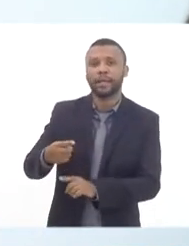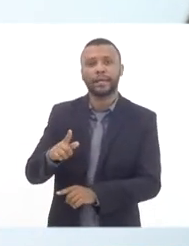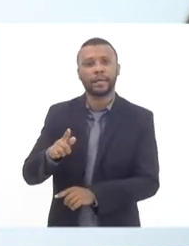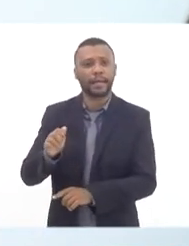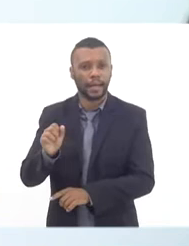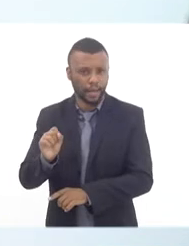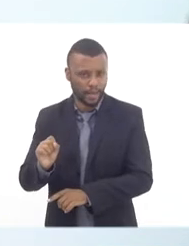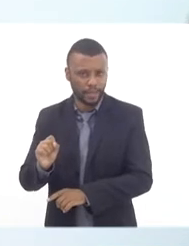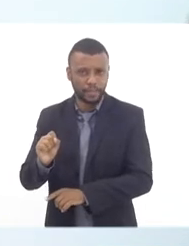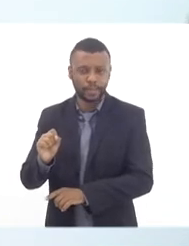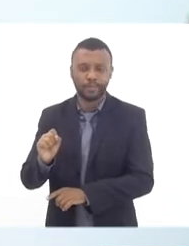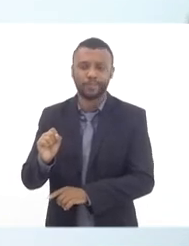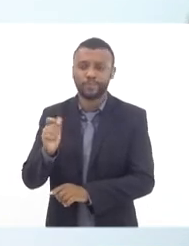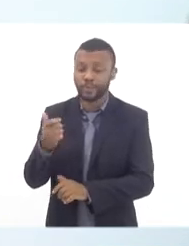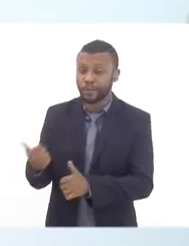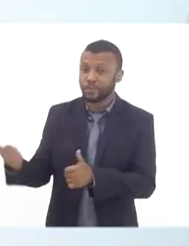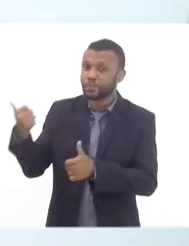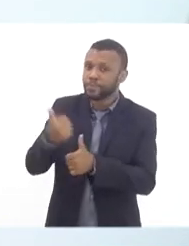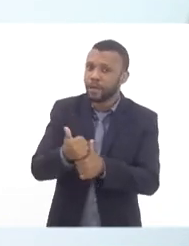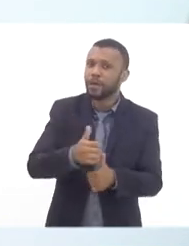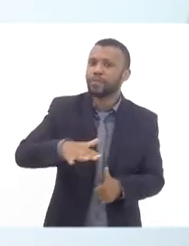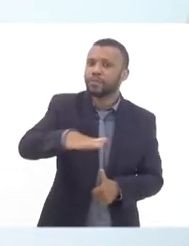Bueno.